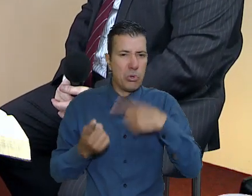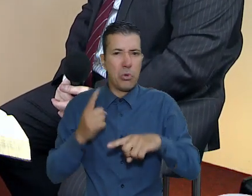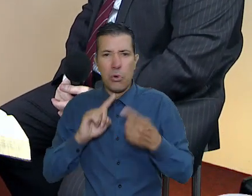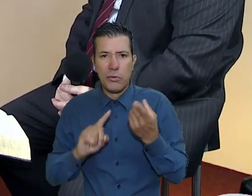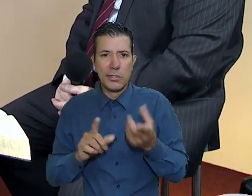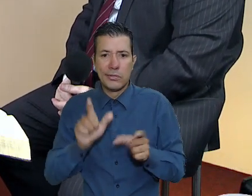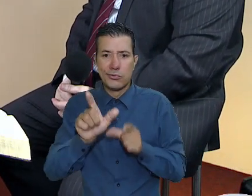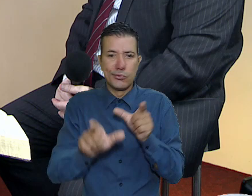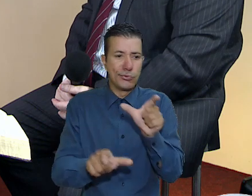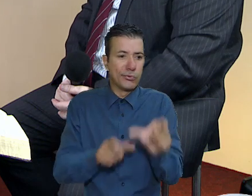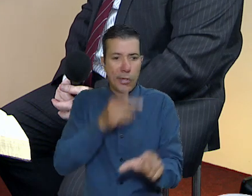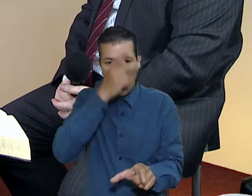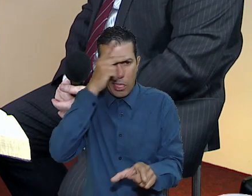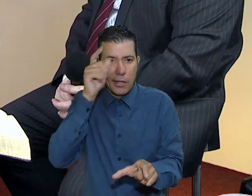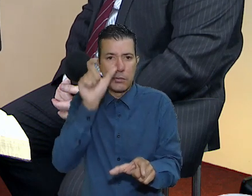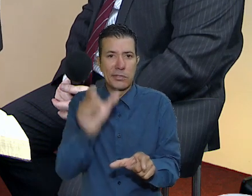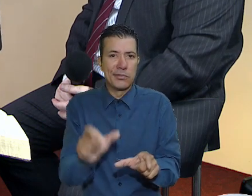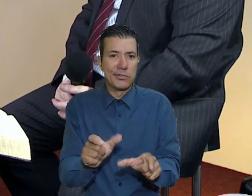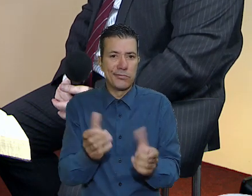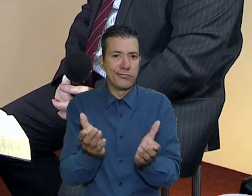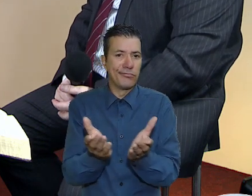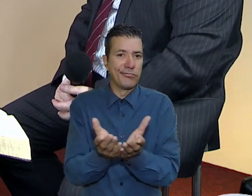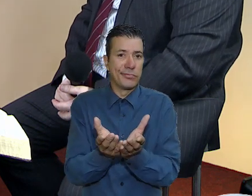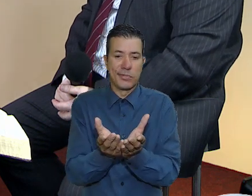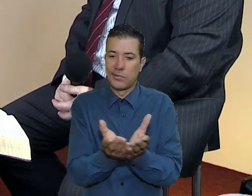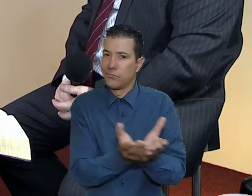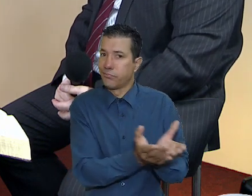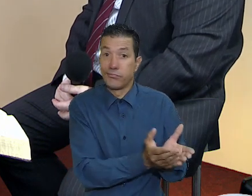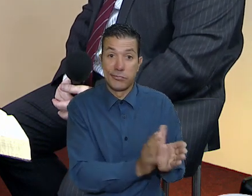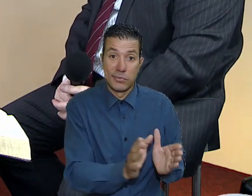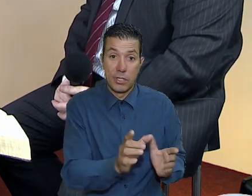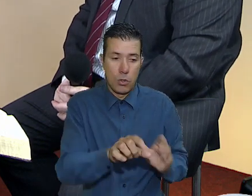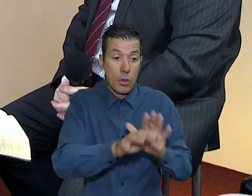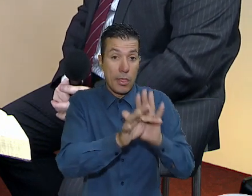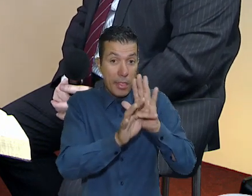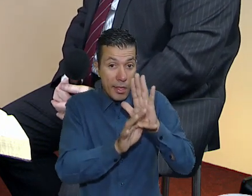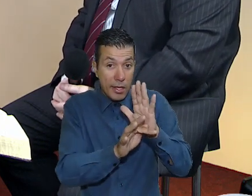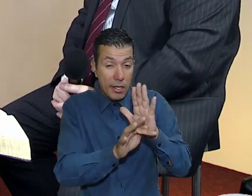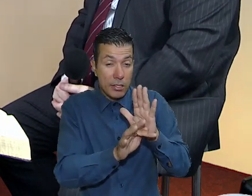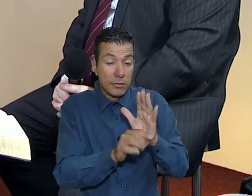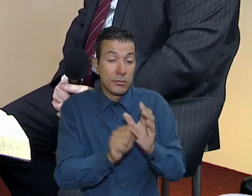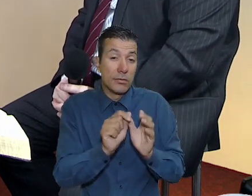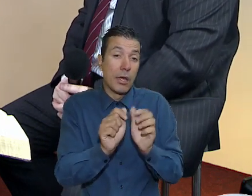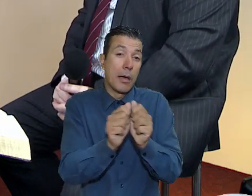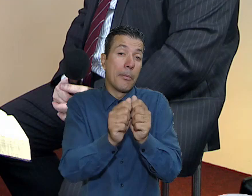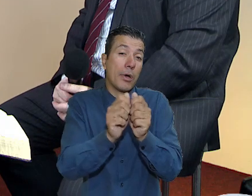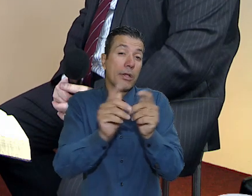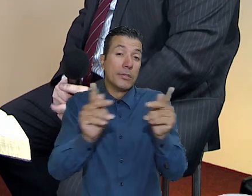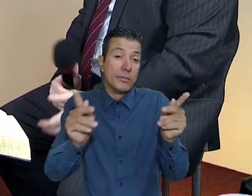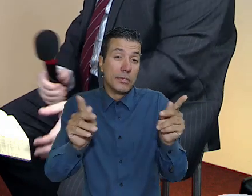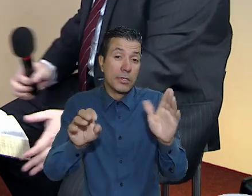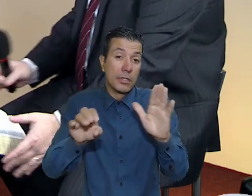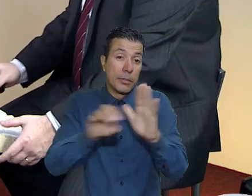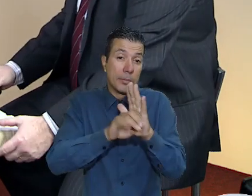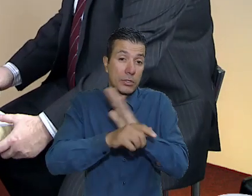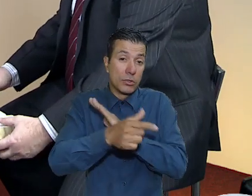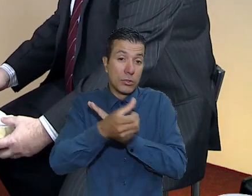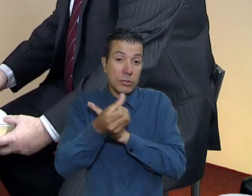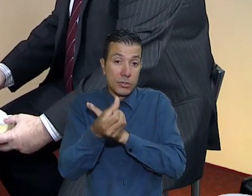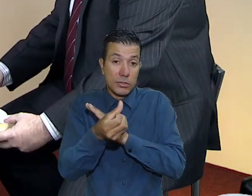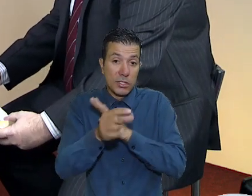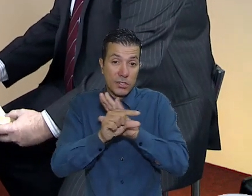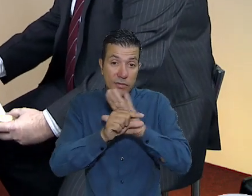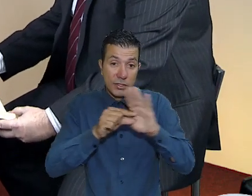parte dos ímpios. Nos ajude aí, por favor. Claro, pastor. Vamos então ao texto bíblico. Querido amigo, leia conosco então Apocalipse capítulo 6,